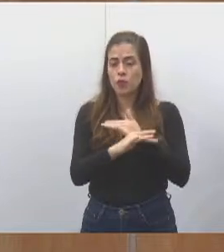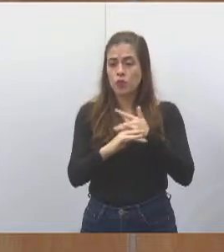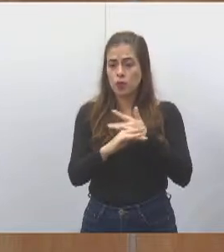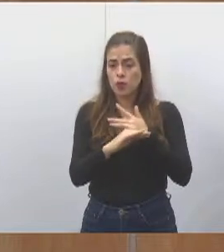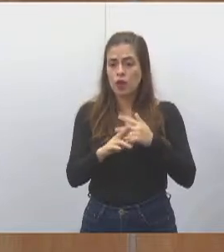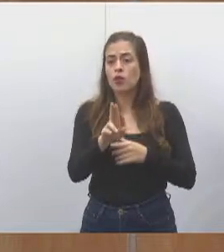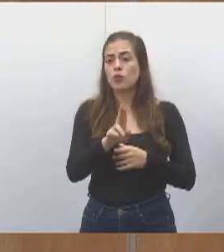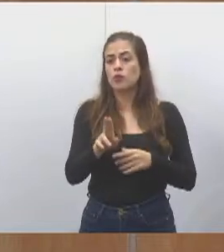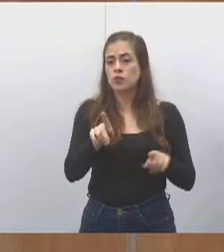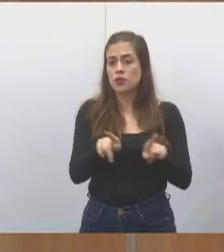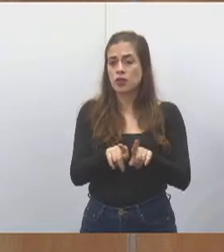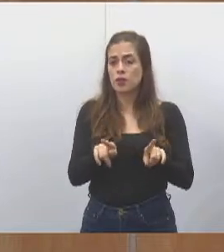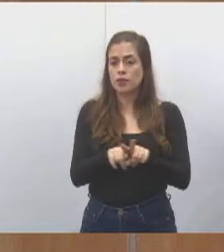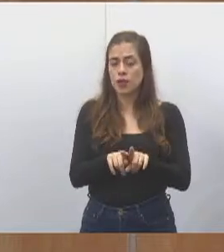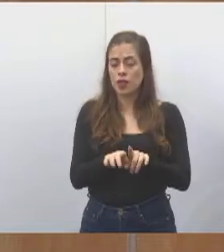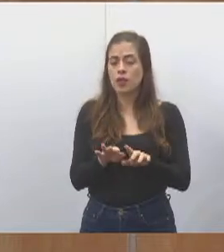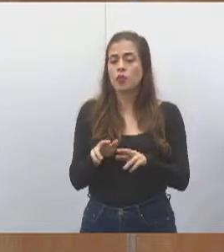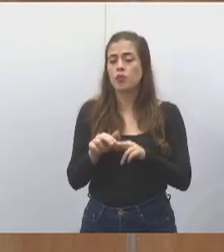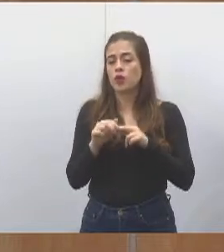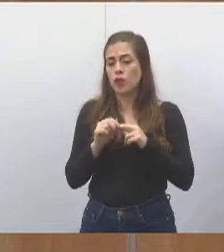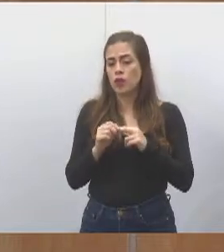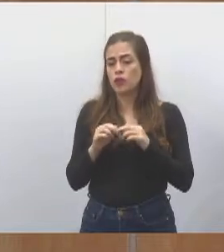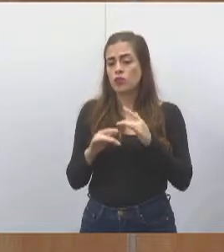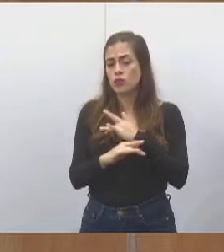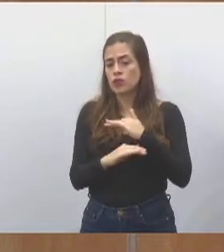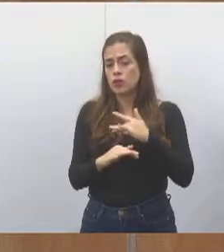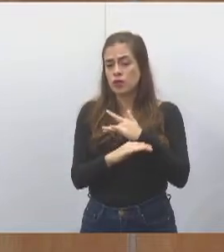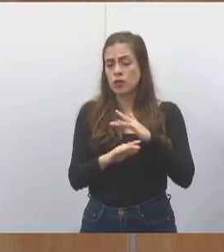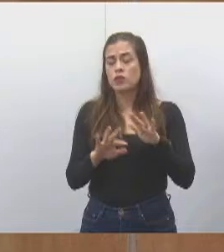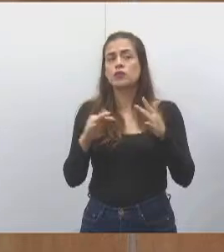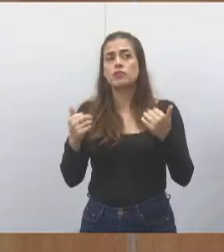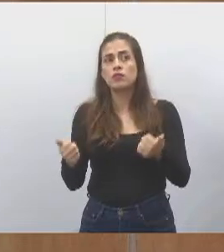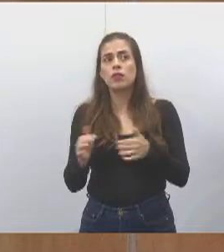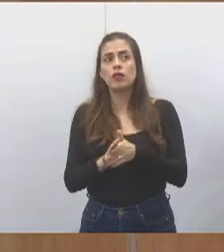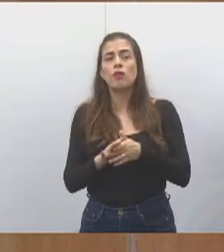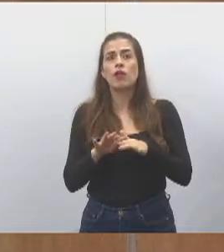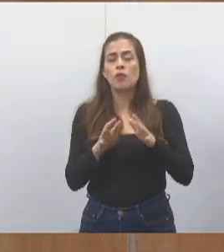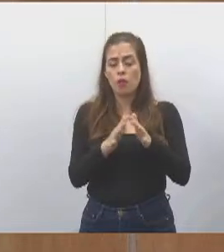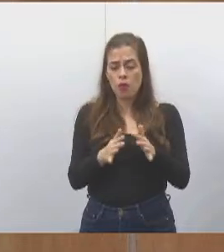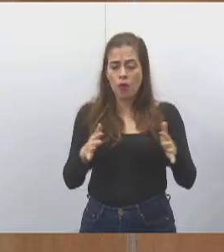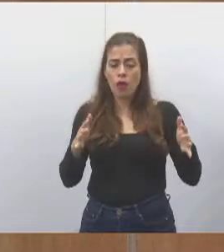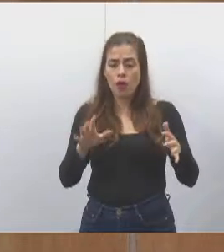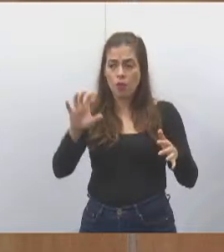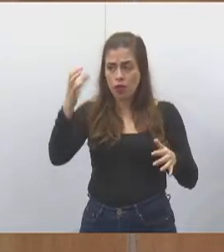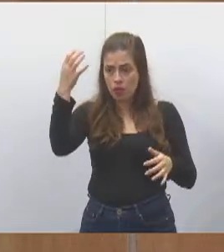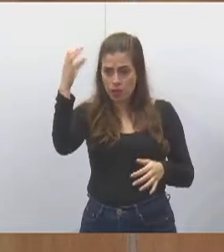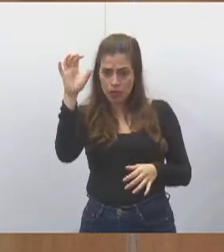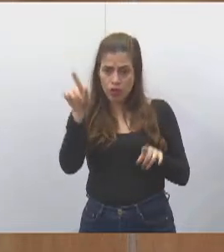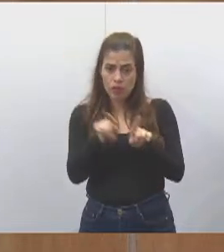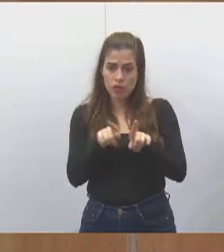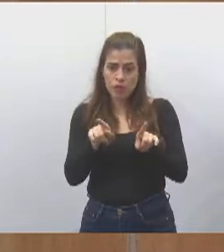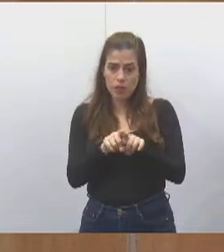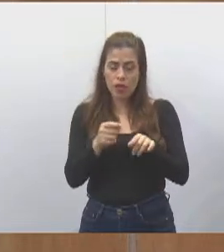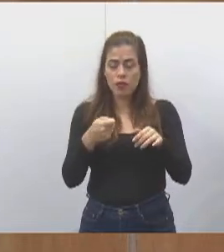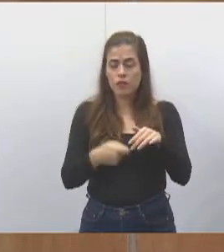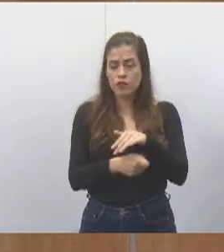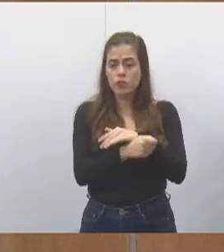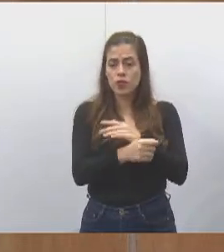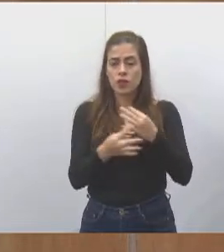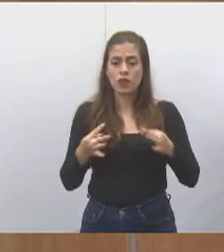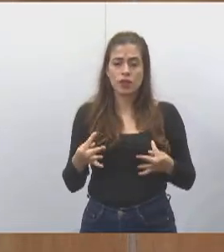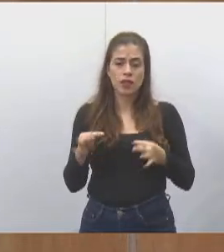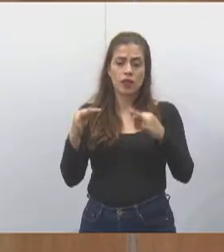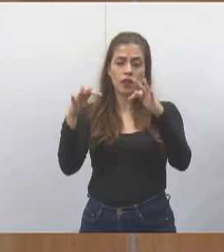desse equipamento para a questão de trânsito. Então, está previsto tanto a expansão da quantidade de câmeras quanto o investimento em tecnologia.